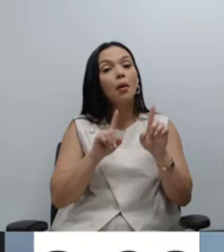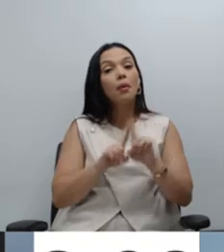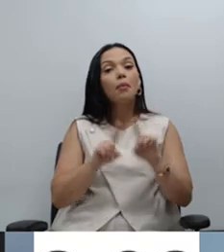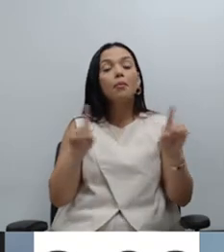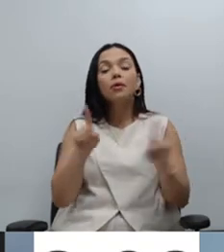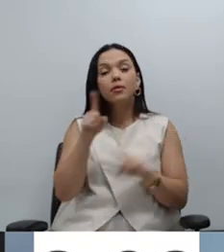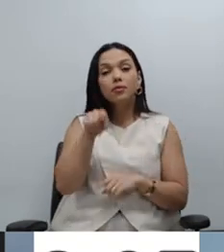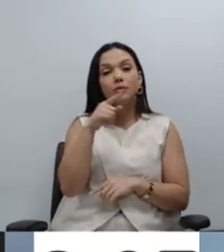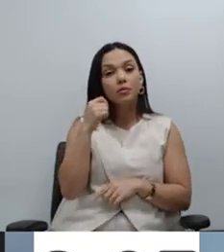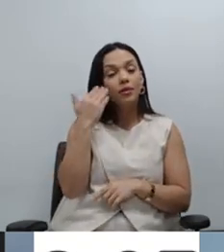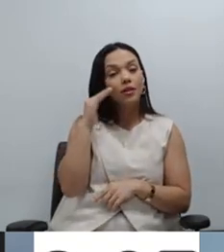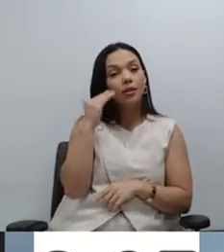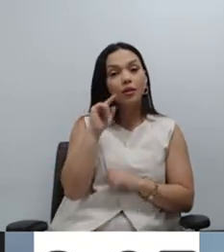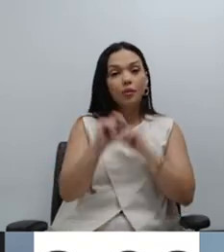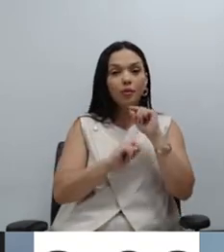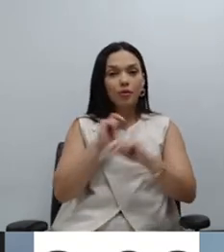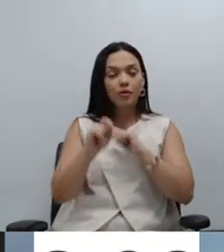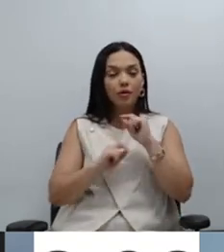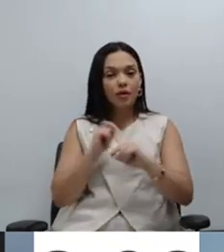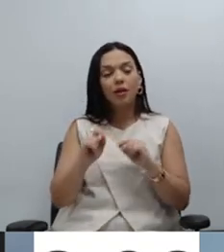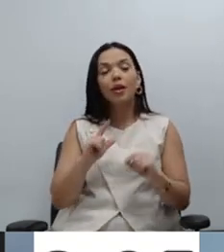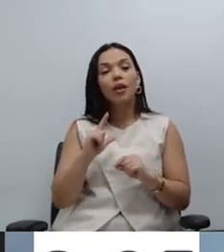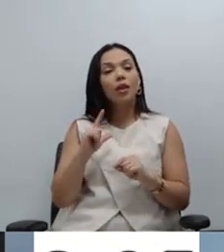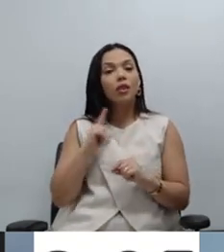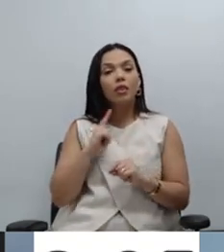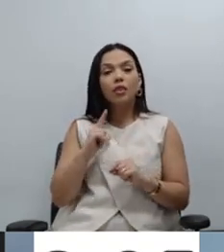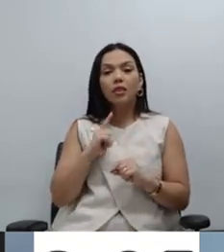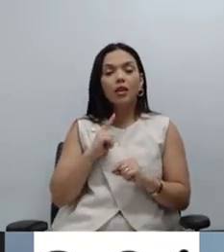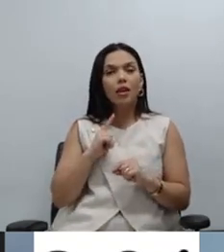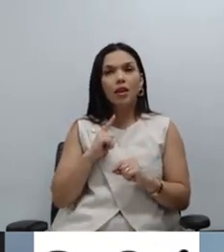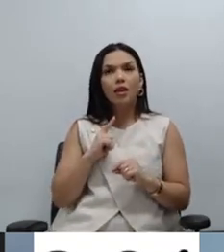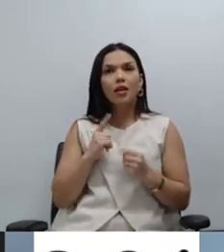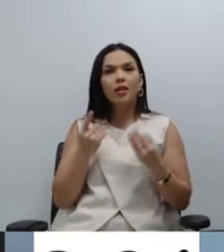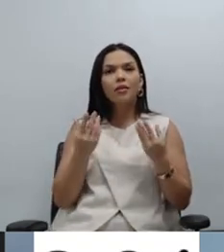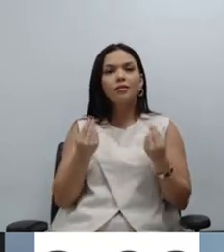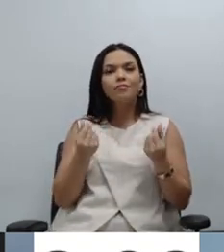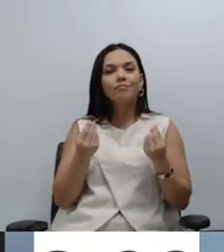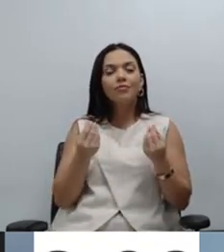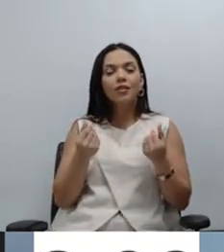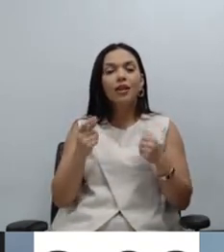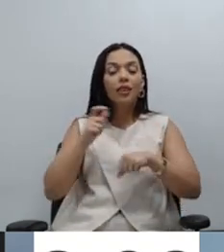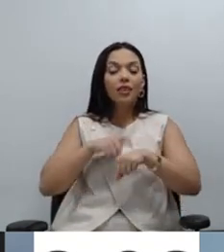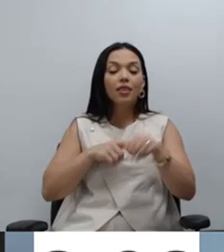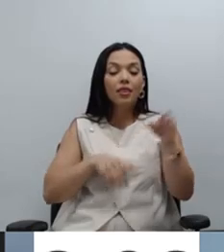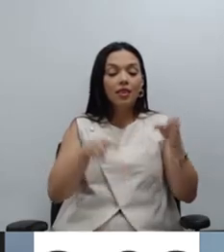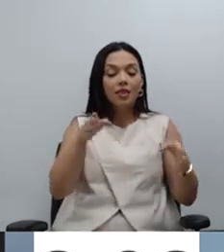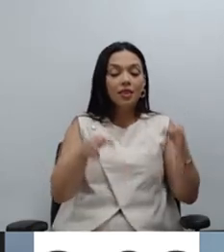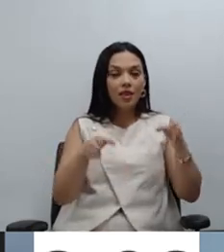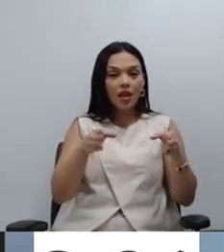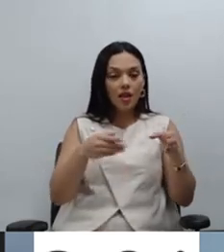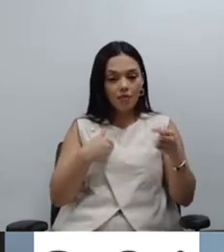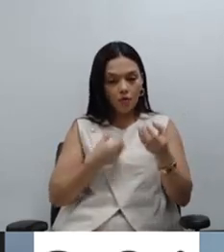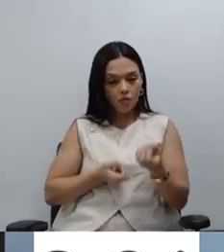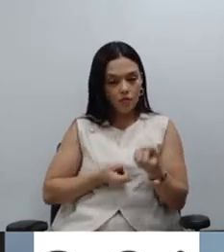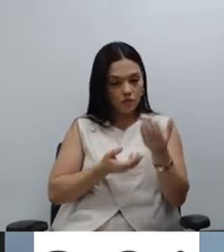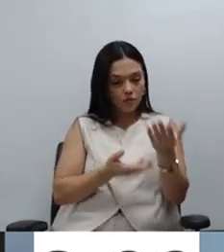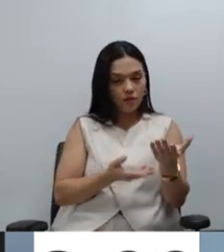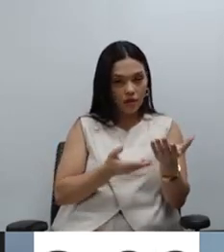entender, está tendo uma disparidade, não está tendo uma conexão cronológica dos fatos relatados com os que